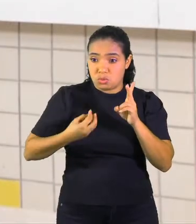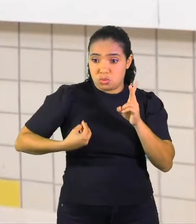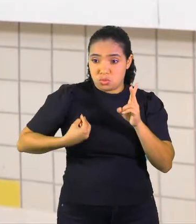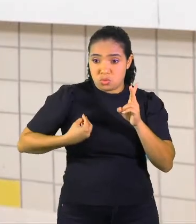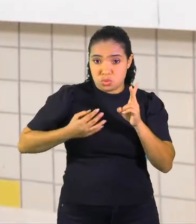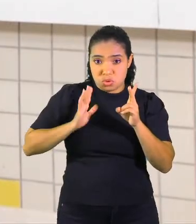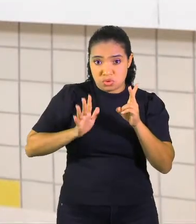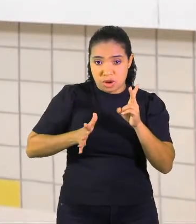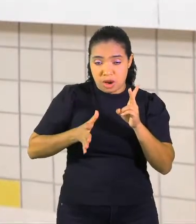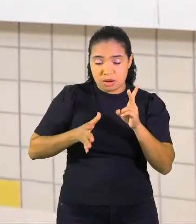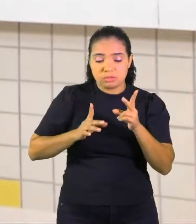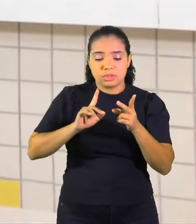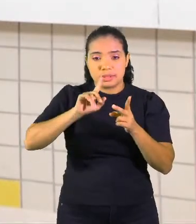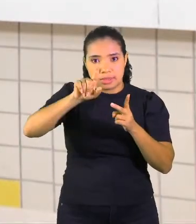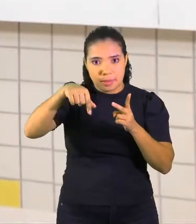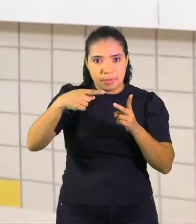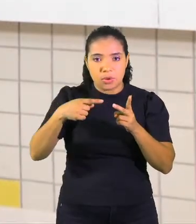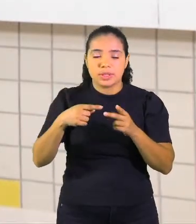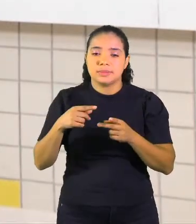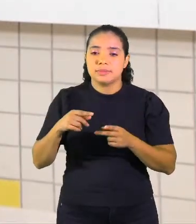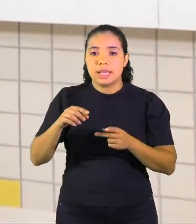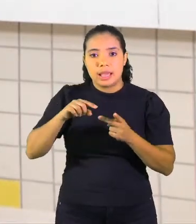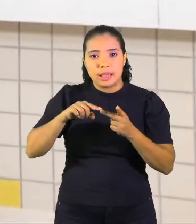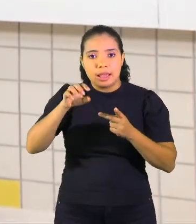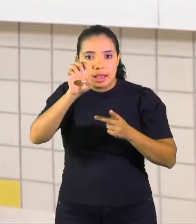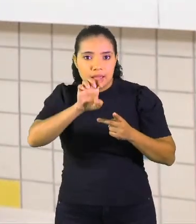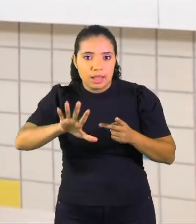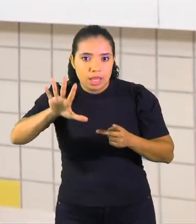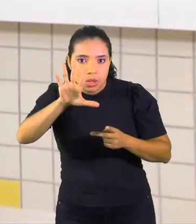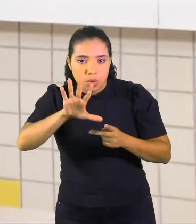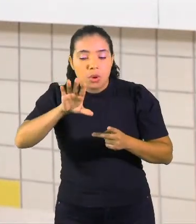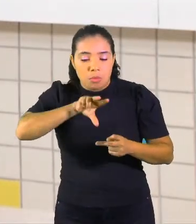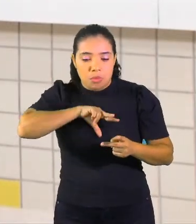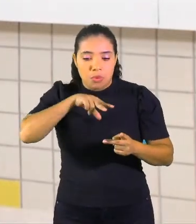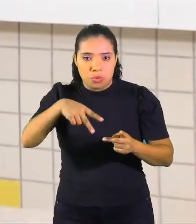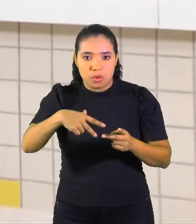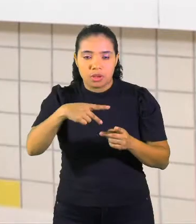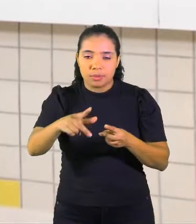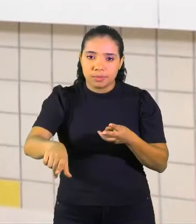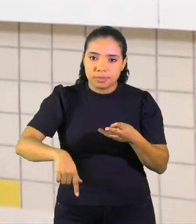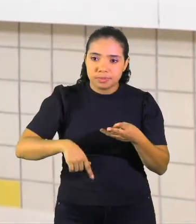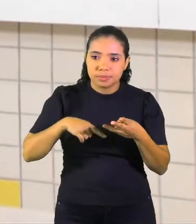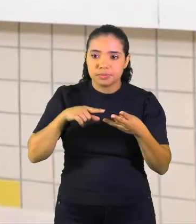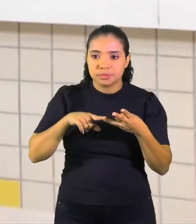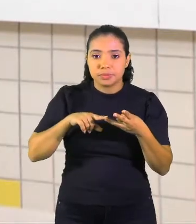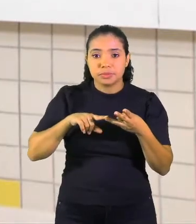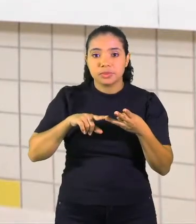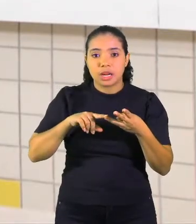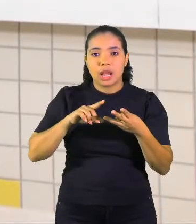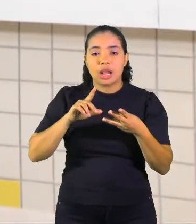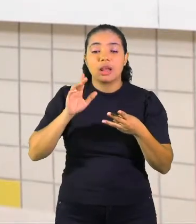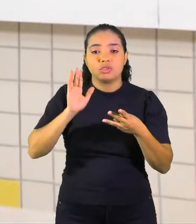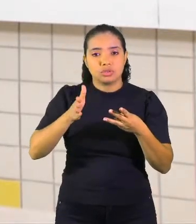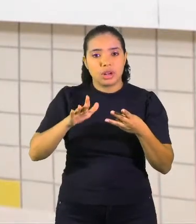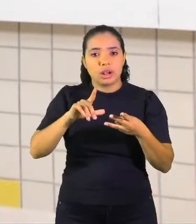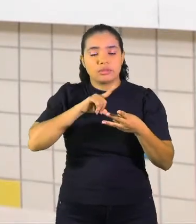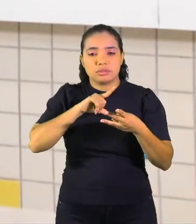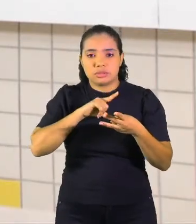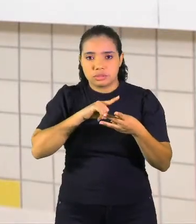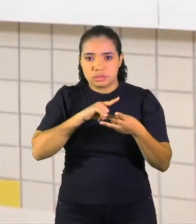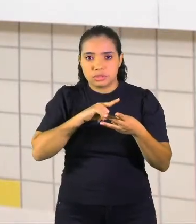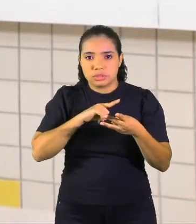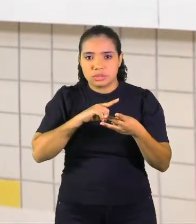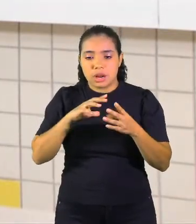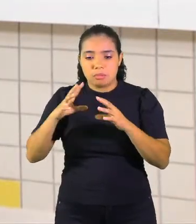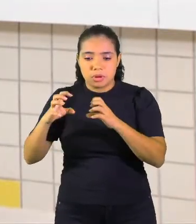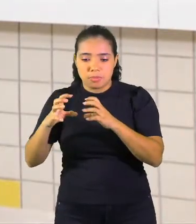vieram os europeus na figura dos portugueses. Já tínhamos também, que brigavam